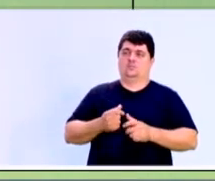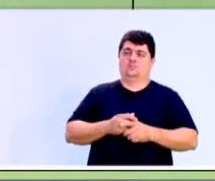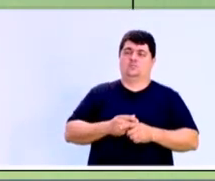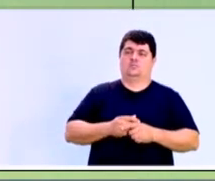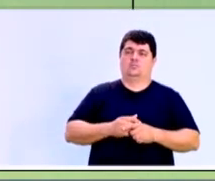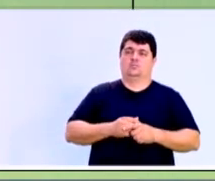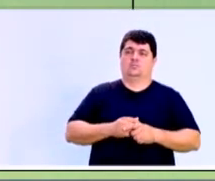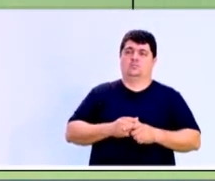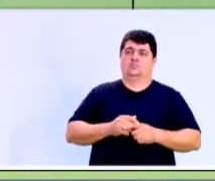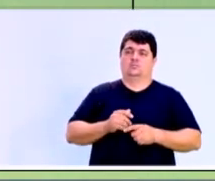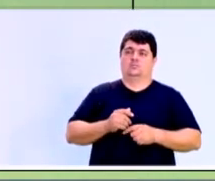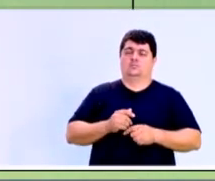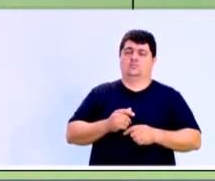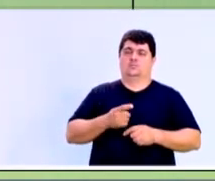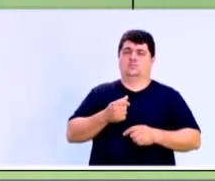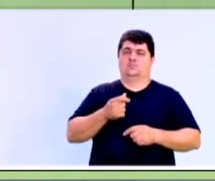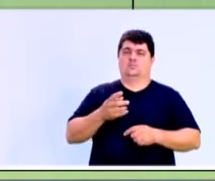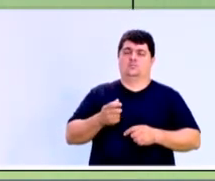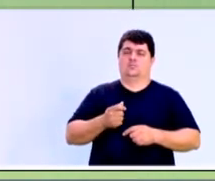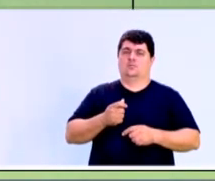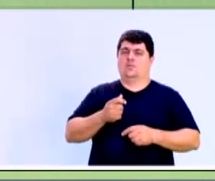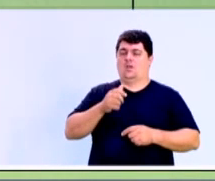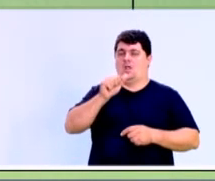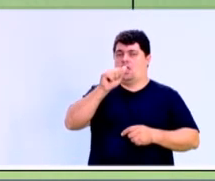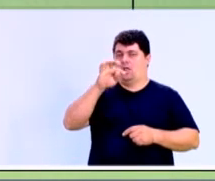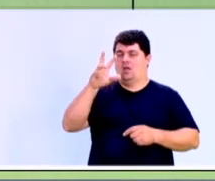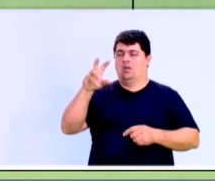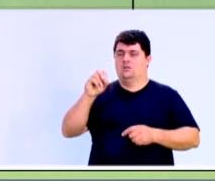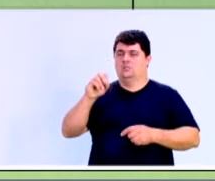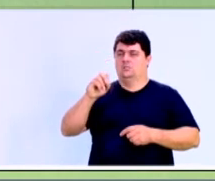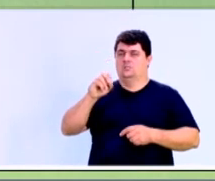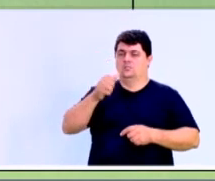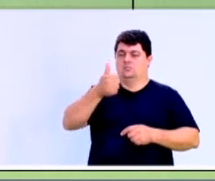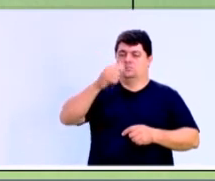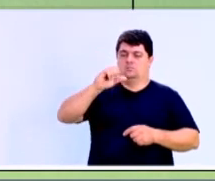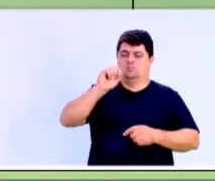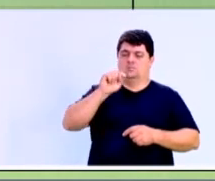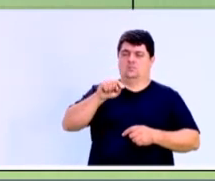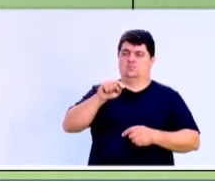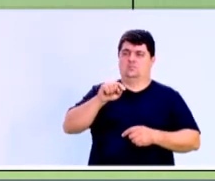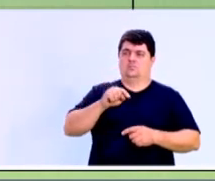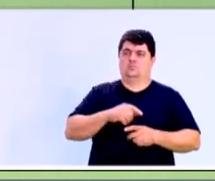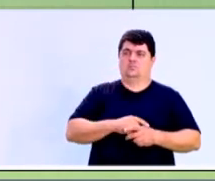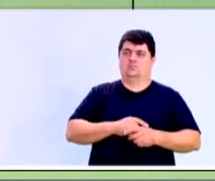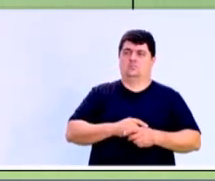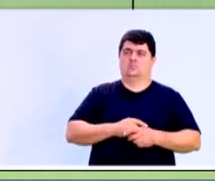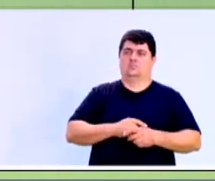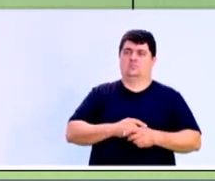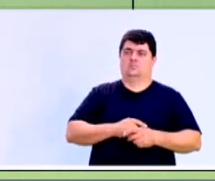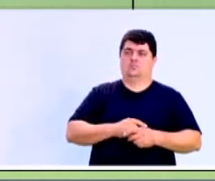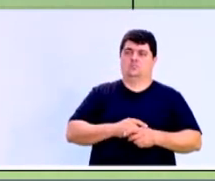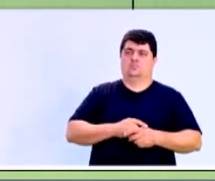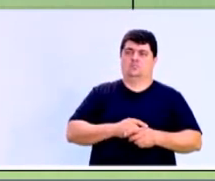circulante financeiro é quanto, professora? Ativo circulante financeiro, 19.000. 19.000.